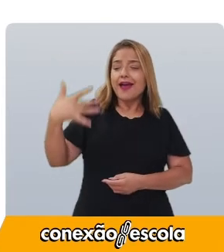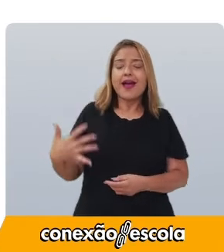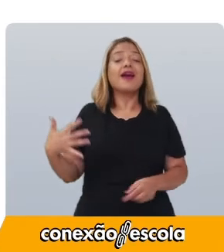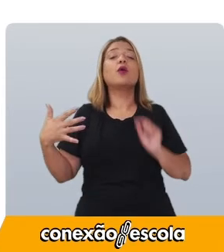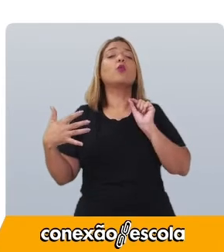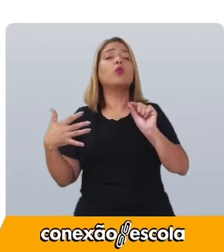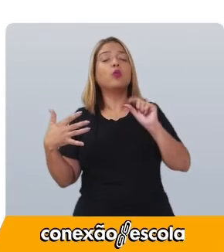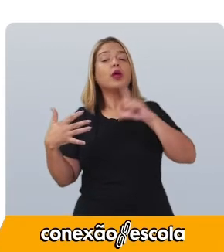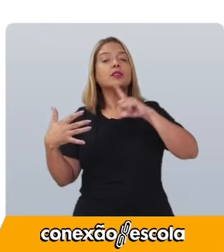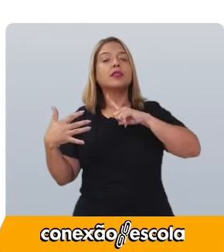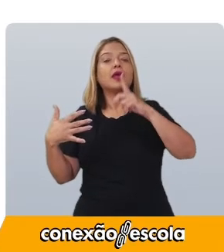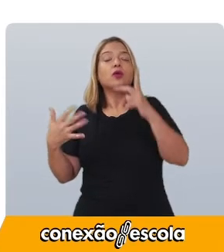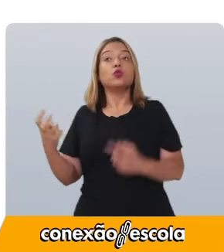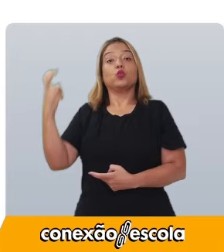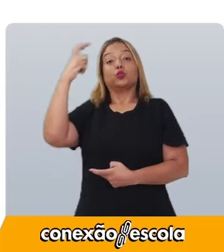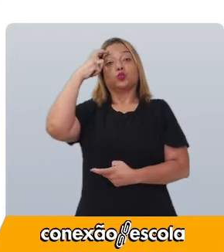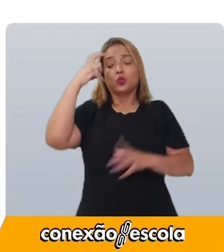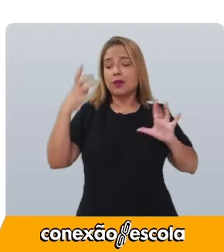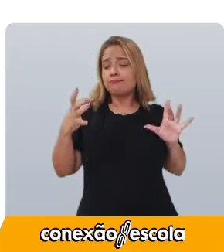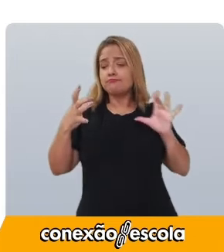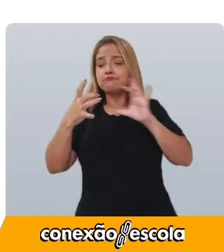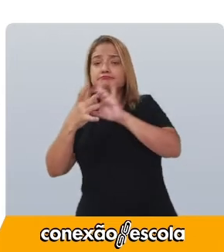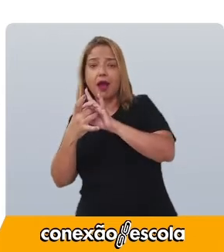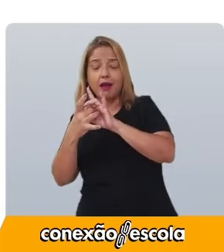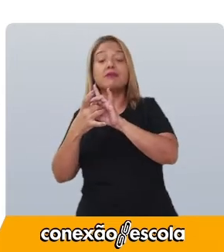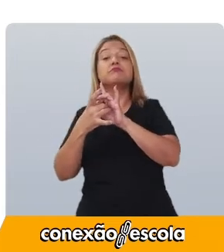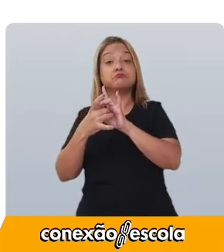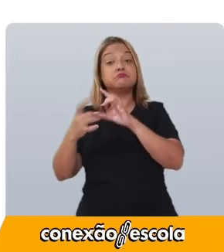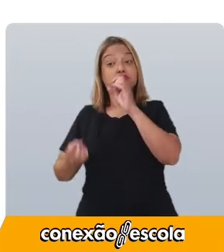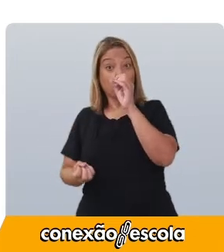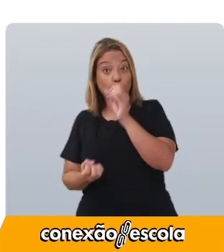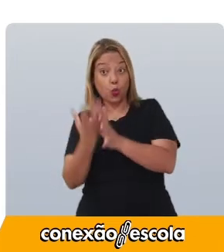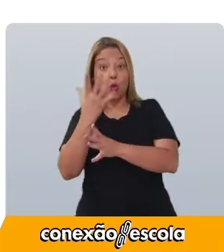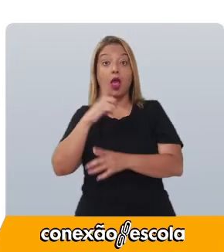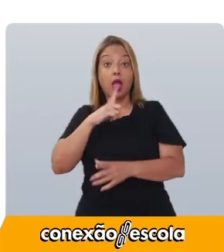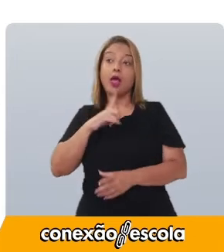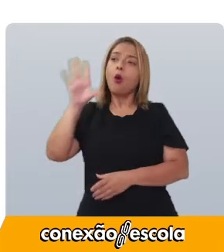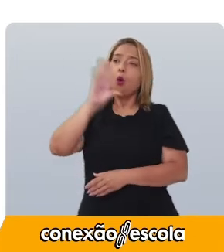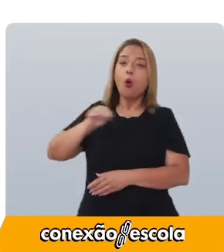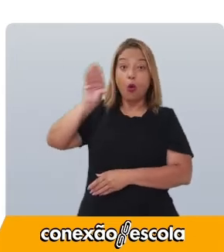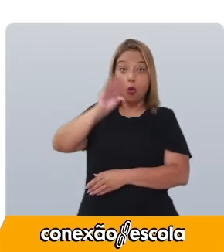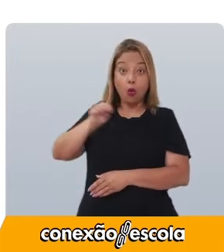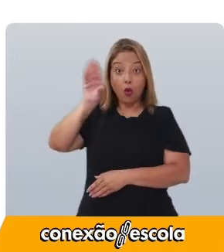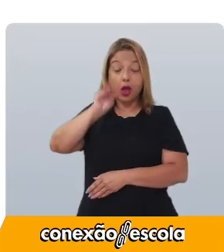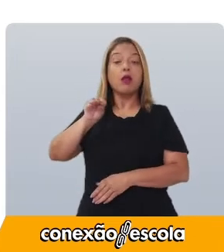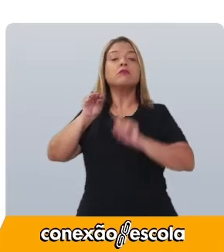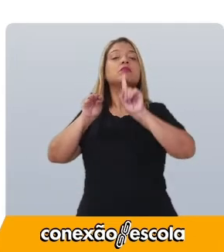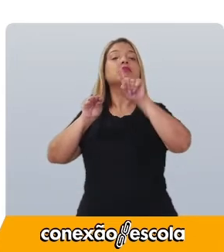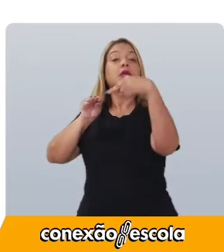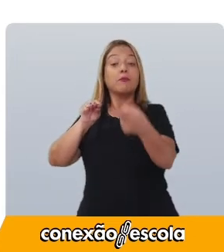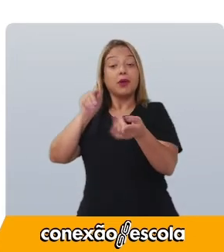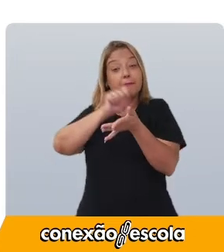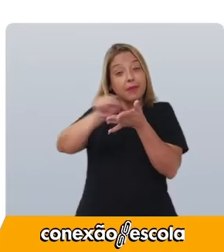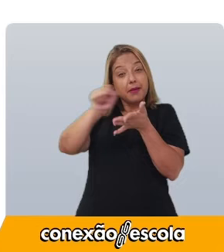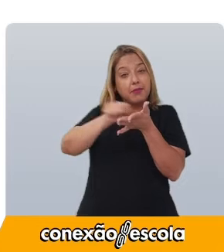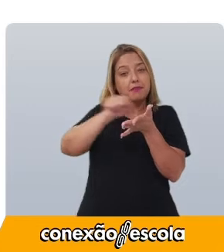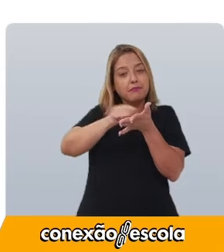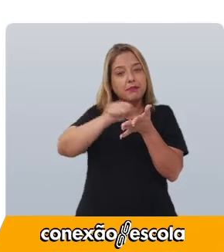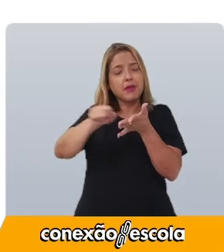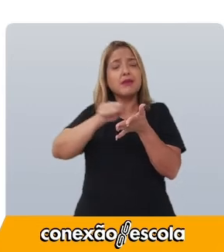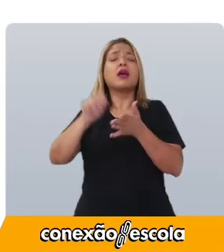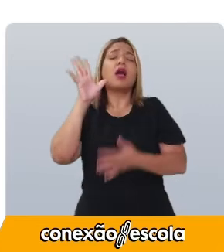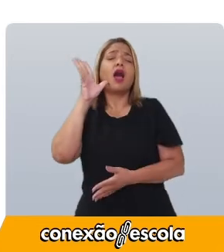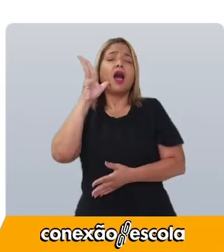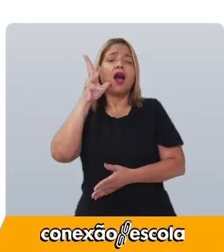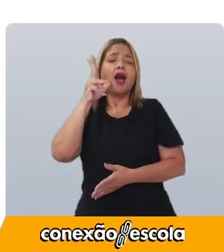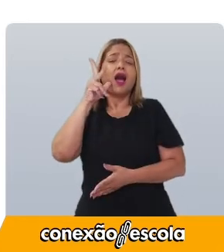traços culturais. Elas têm origem na tradição oral e só vieram a ser escritas muito